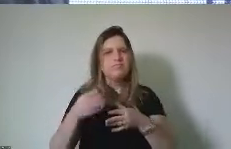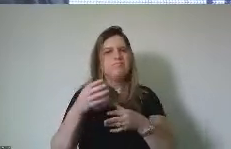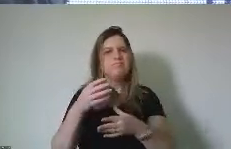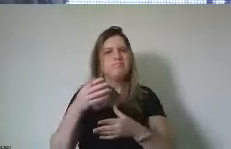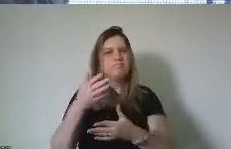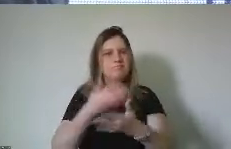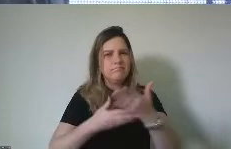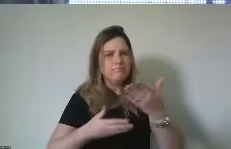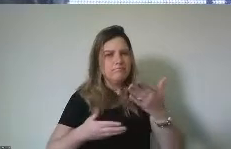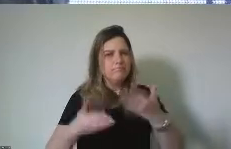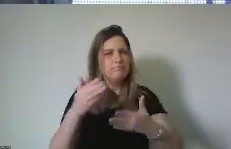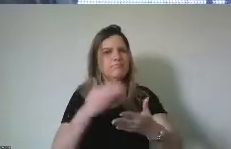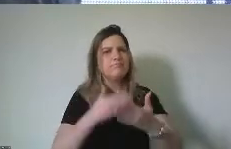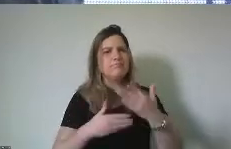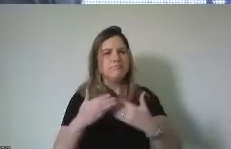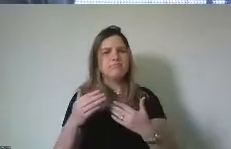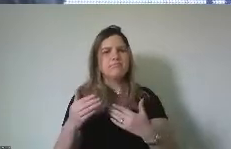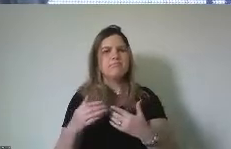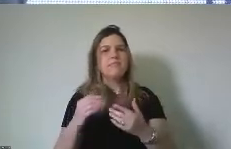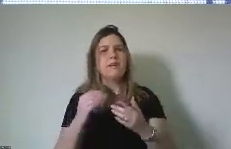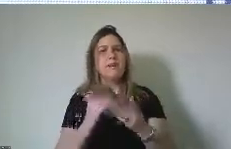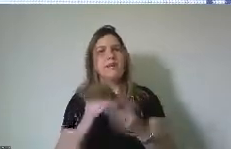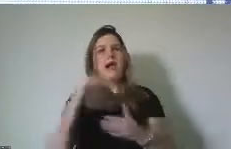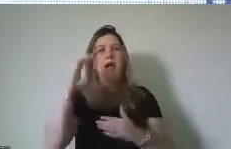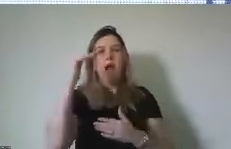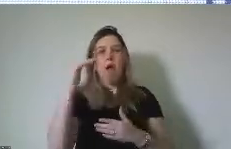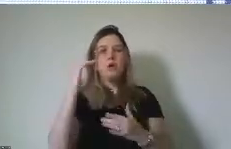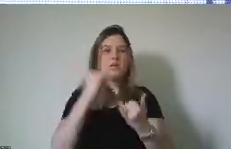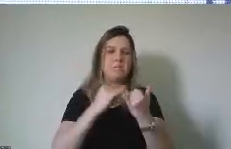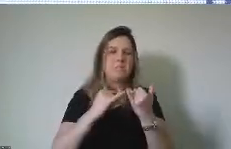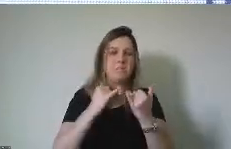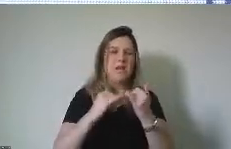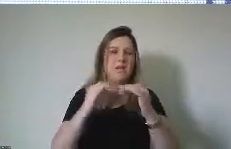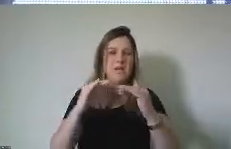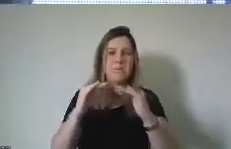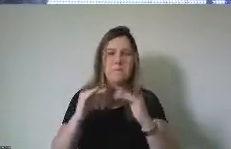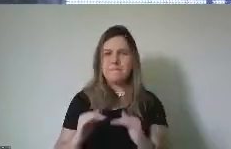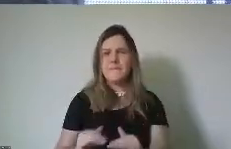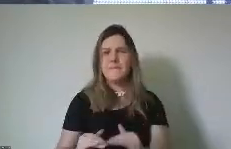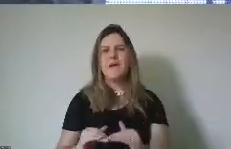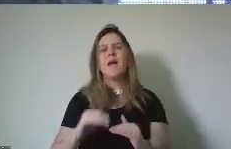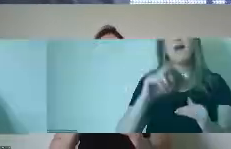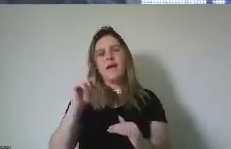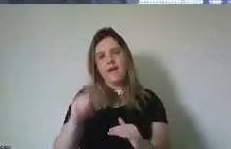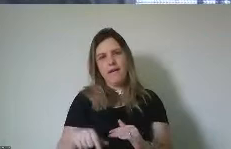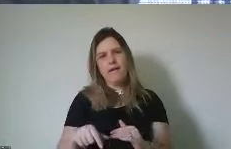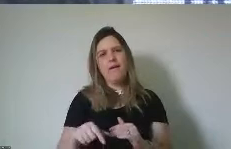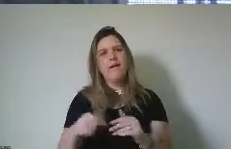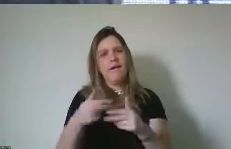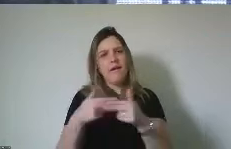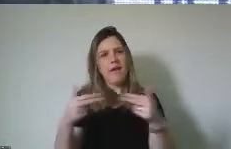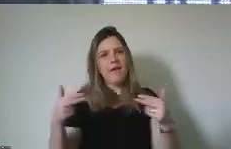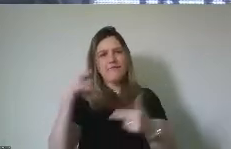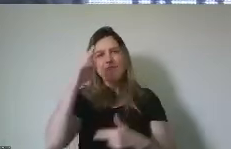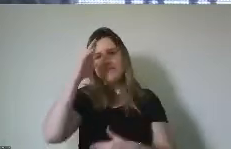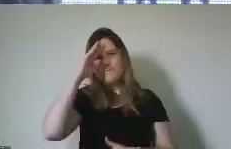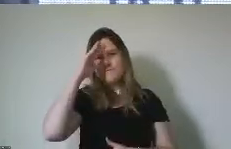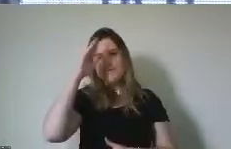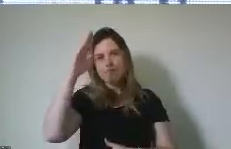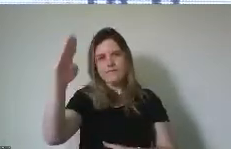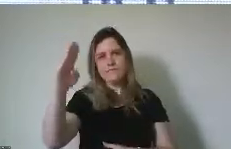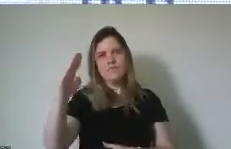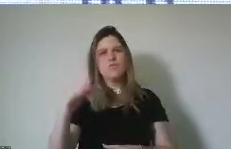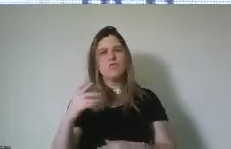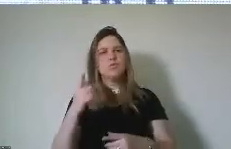sistemas de alta média e baixa tensão é o que será absolutamente fundamental para poder garantir o sucesso